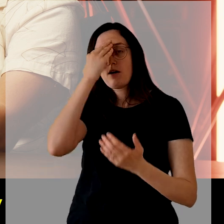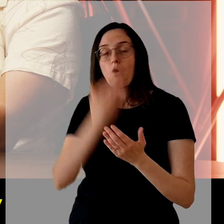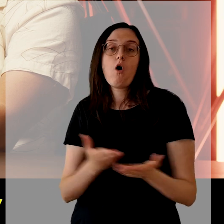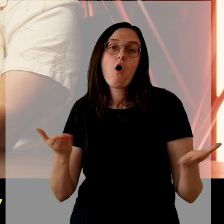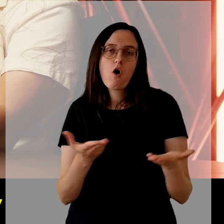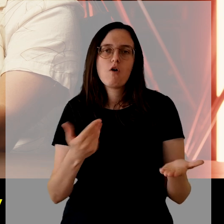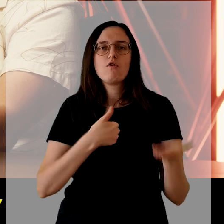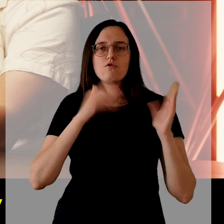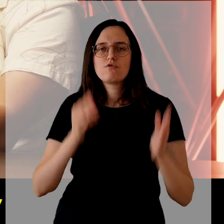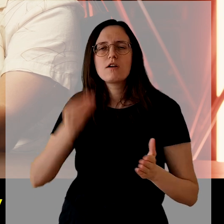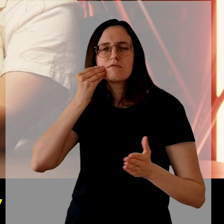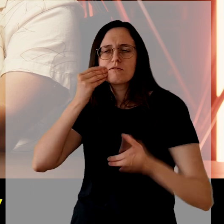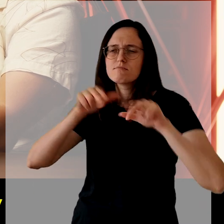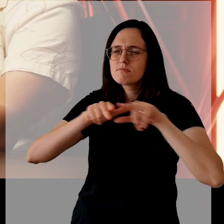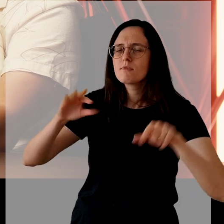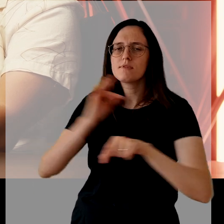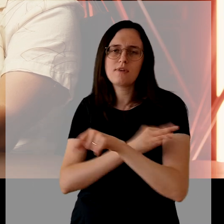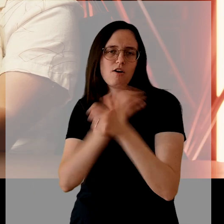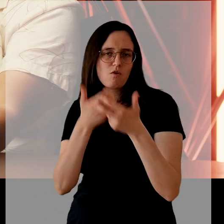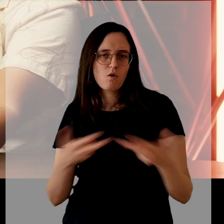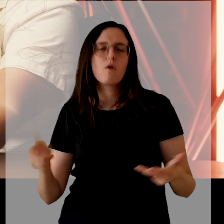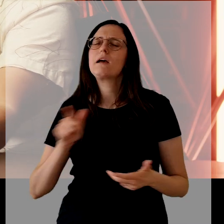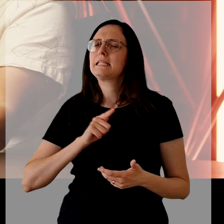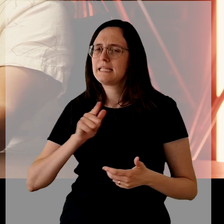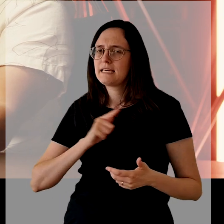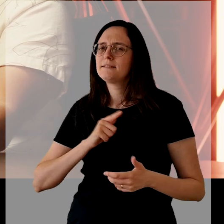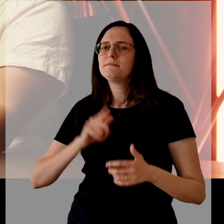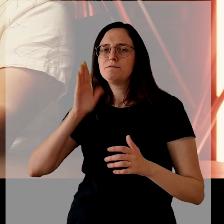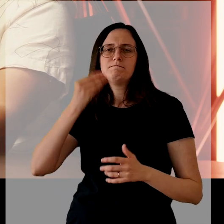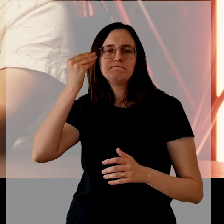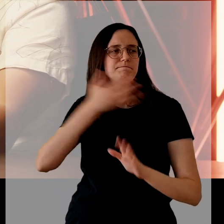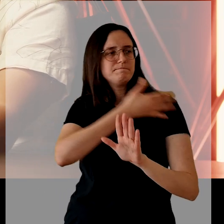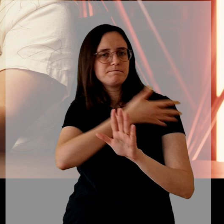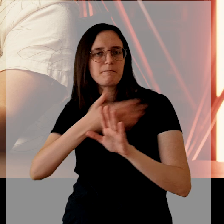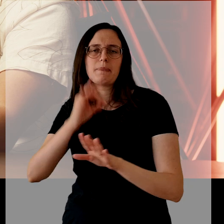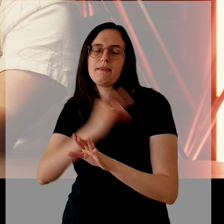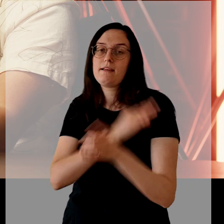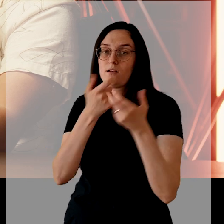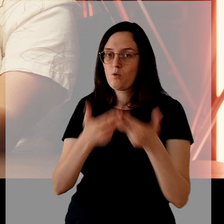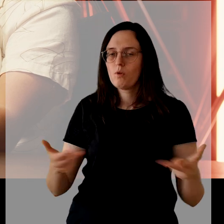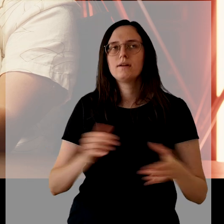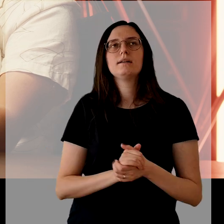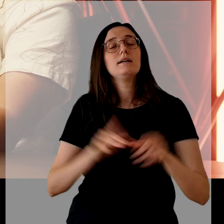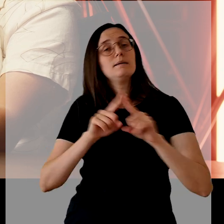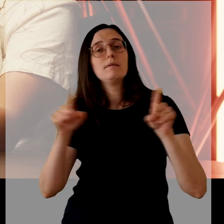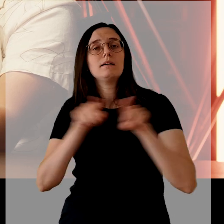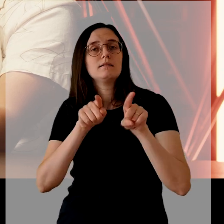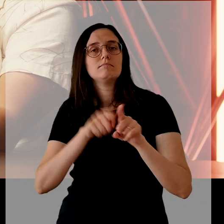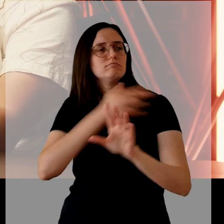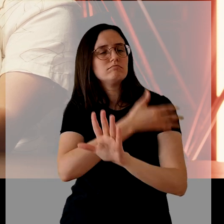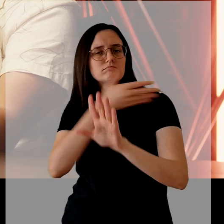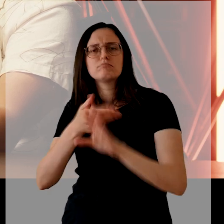hoje eu faço muito esses testes técnicos e coisa e tal, então tenho muito essa bagagem da técnica que eu trago, mas também tem